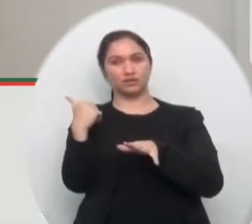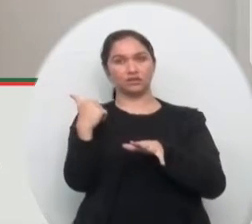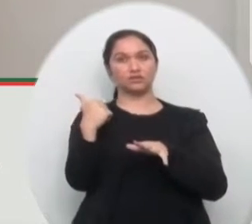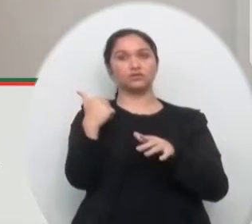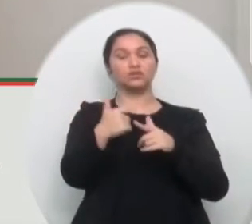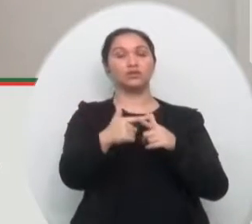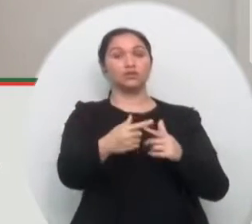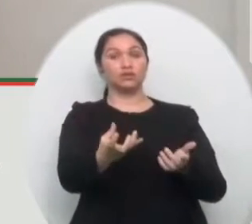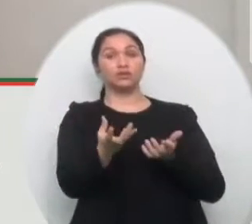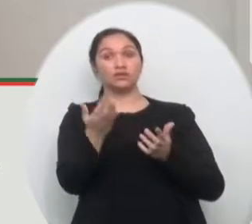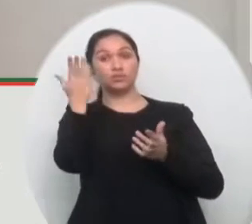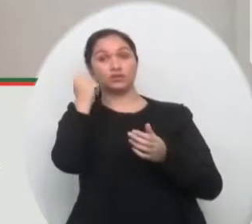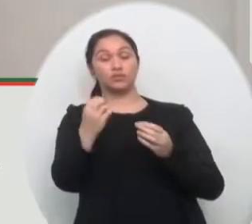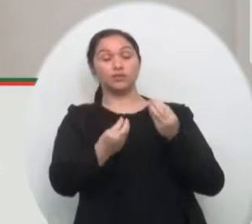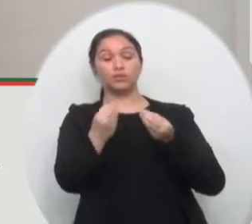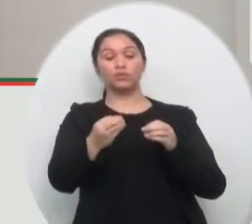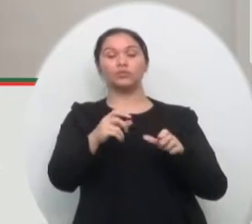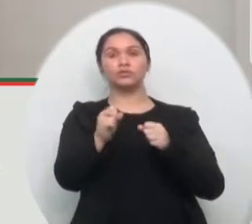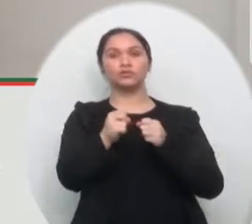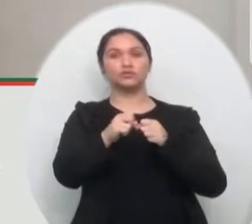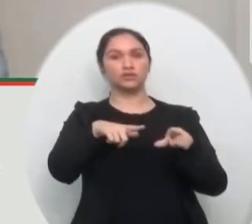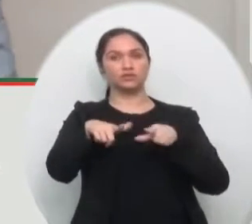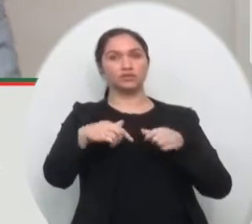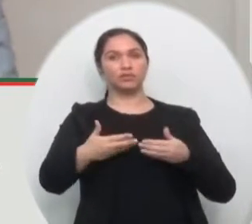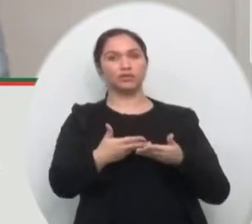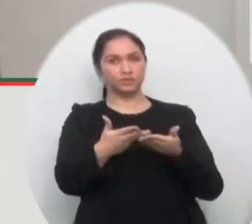às licitações, cartas convites, etc.,